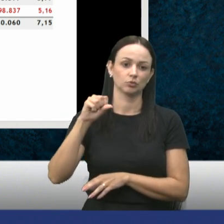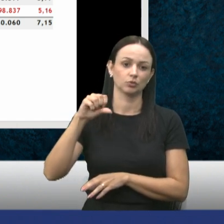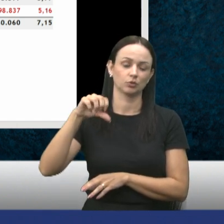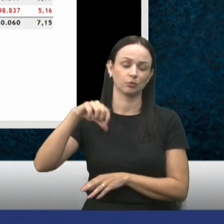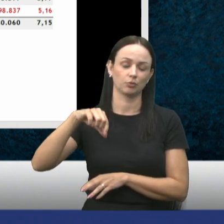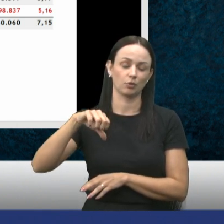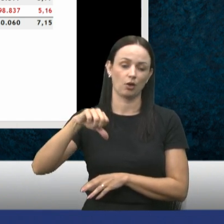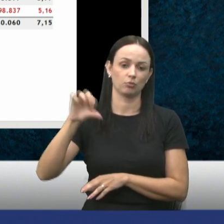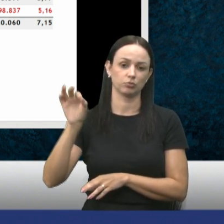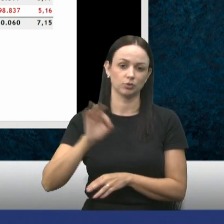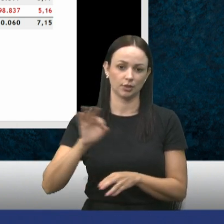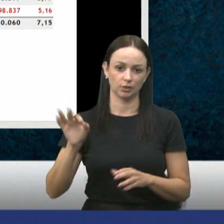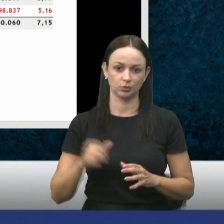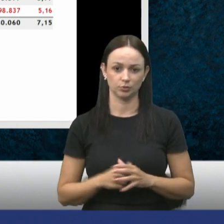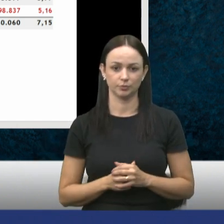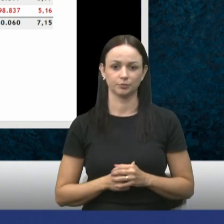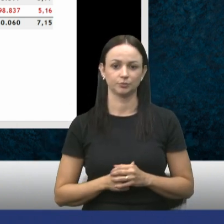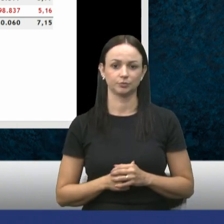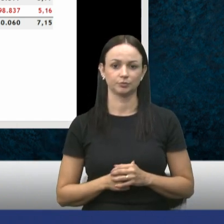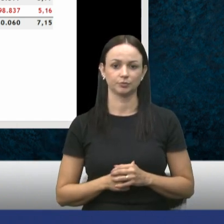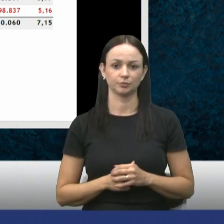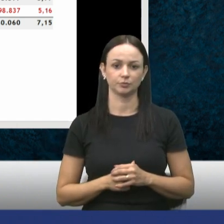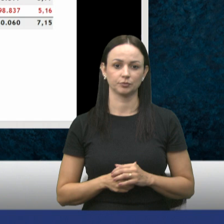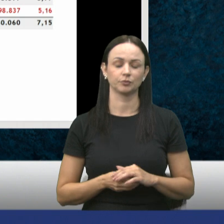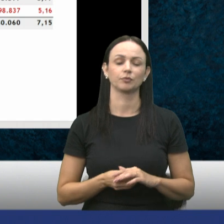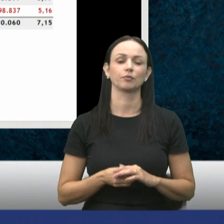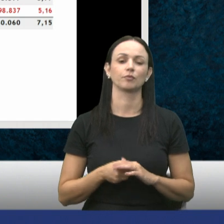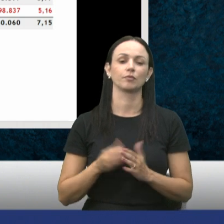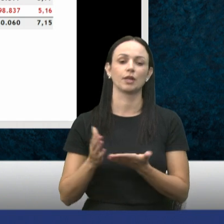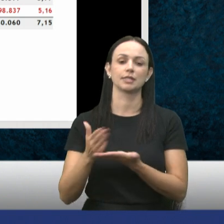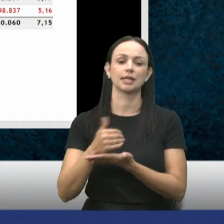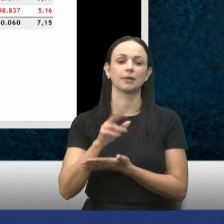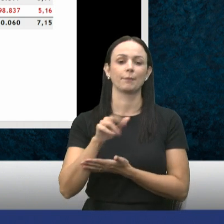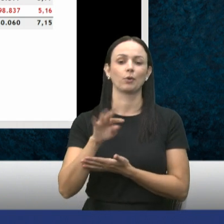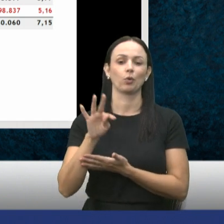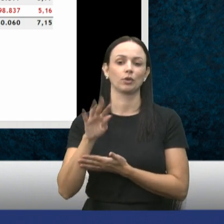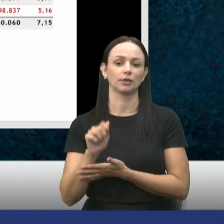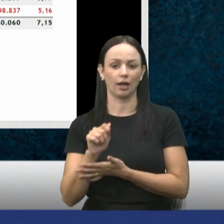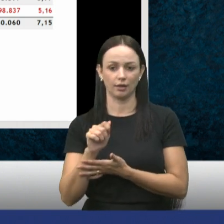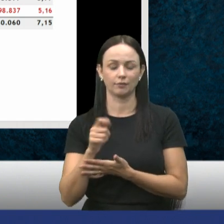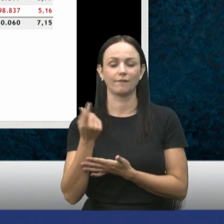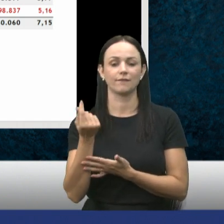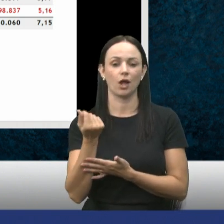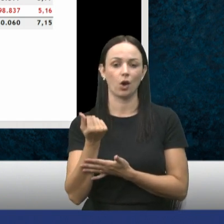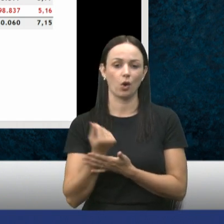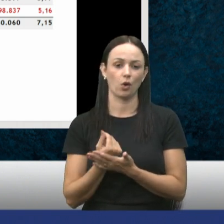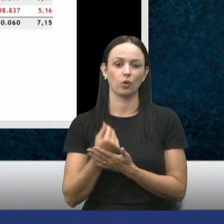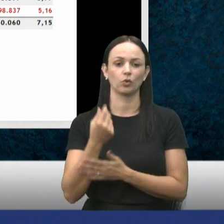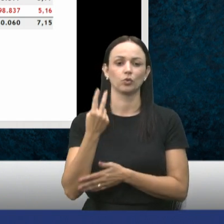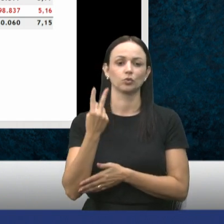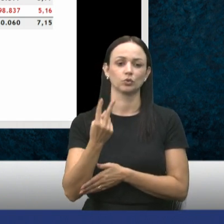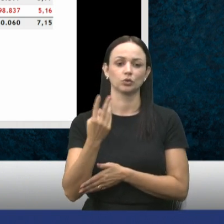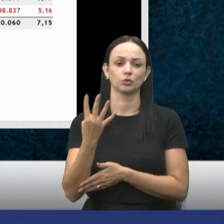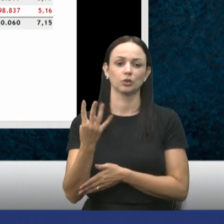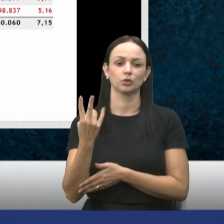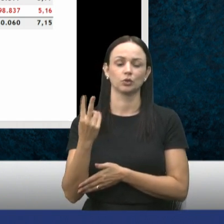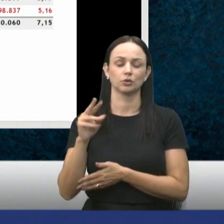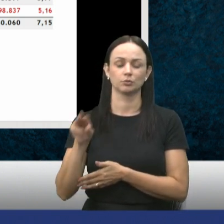71,89%. Em relação à receita bruta, o valor ficou em